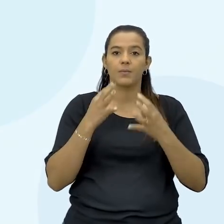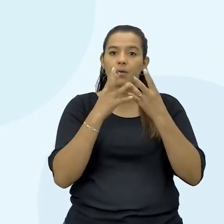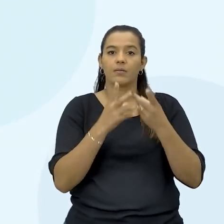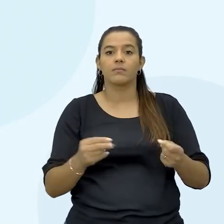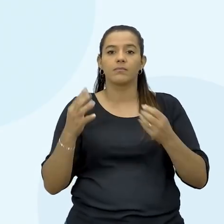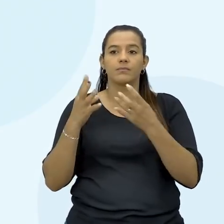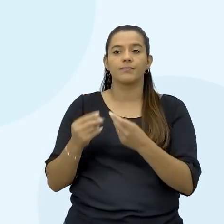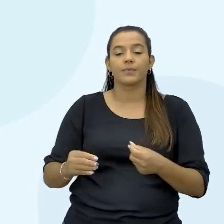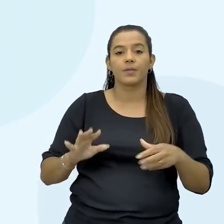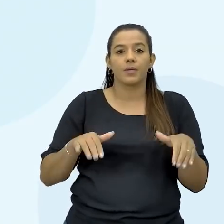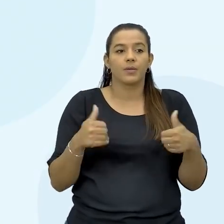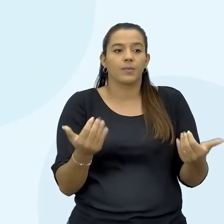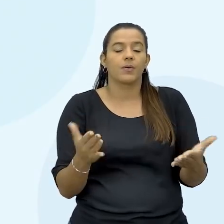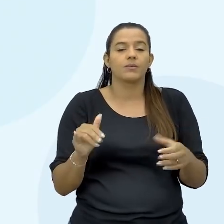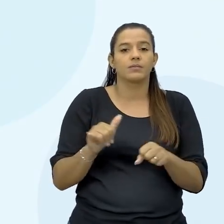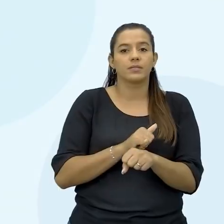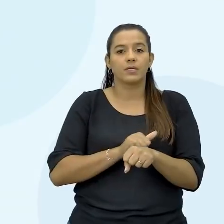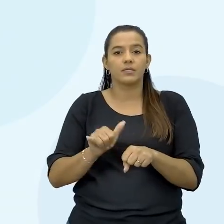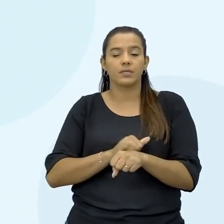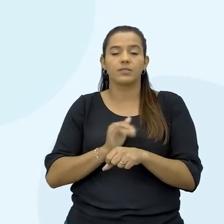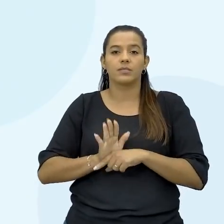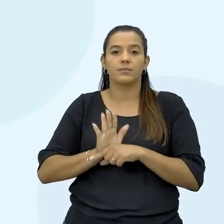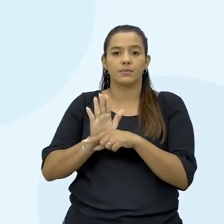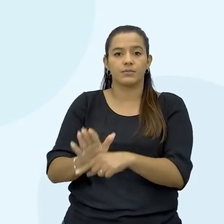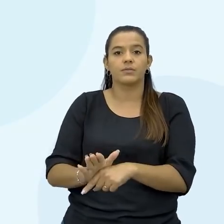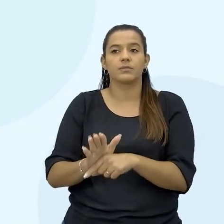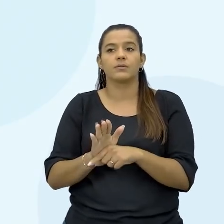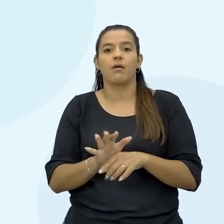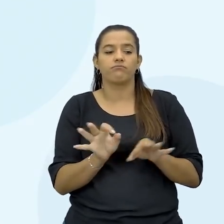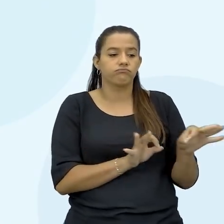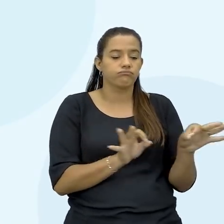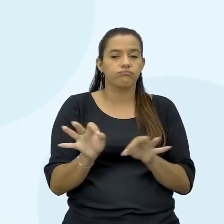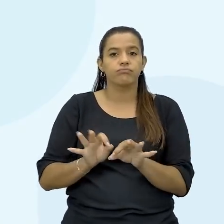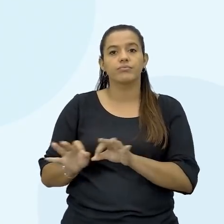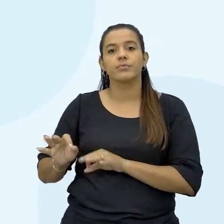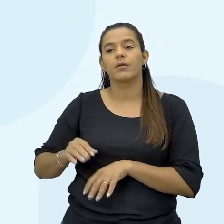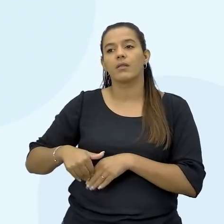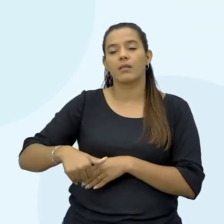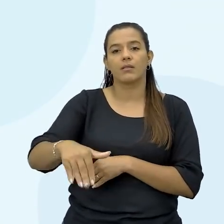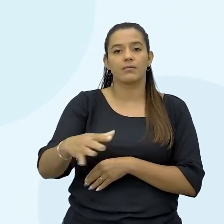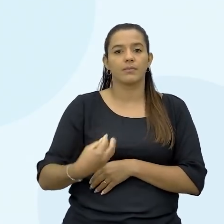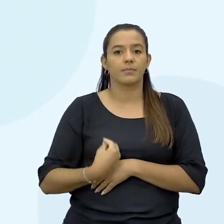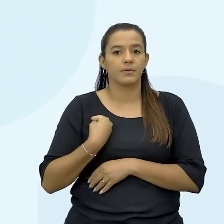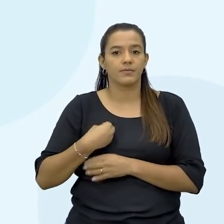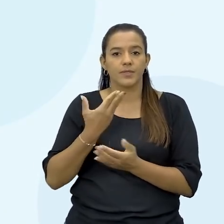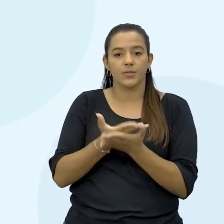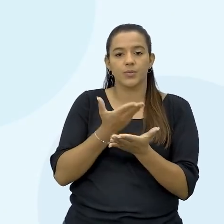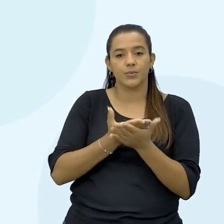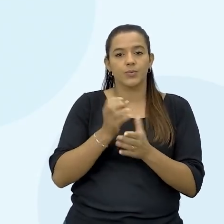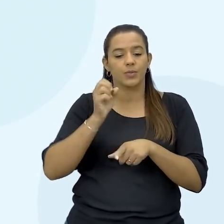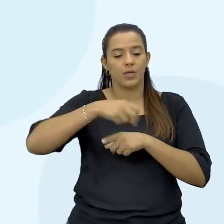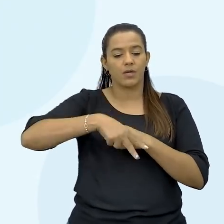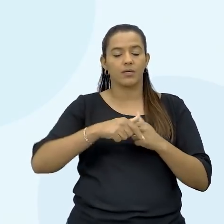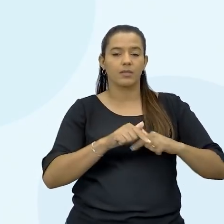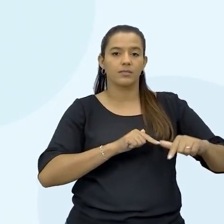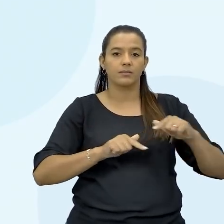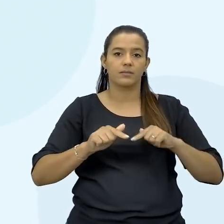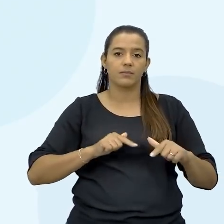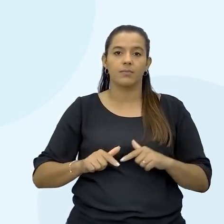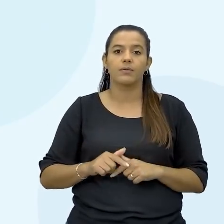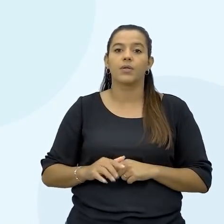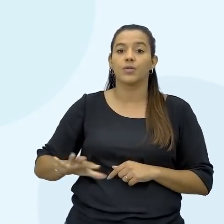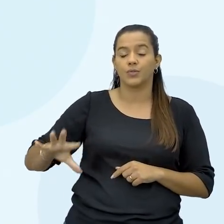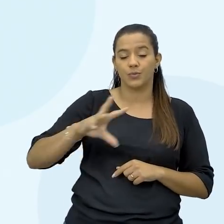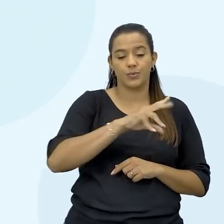Quais estratégias podemos aprender com este processo e levar para a vida, para os estudos e para o mundo do trabalho. Em todos